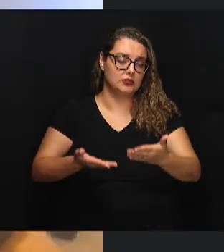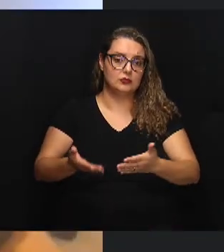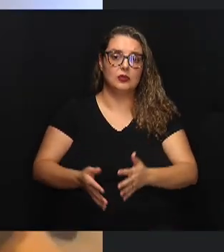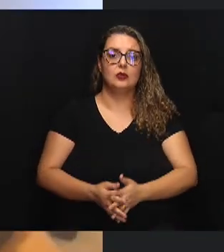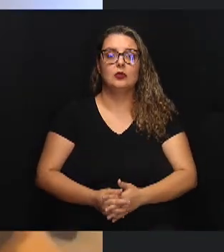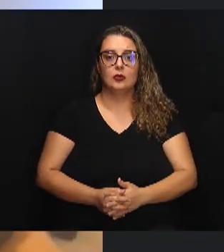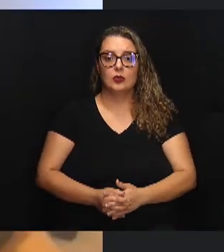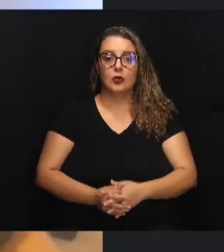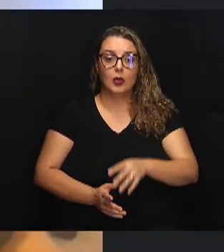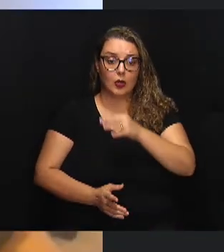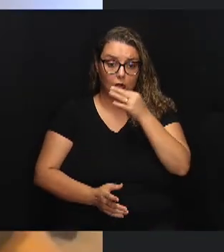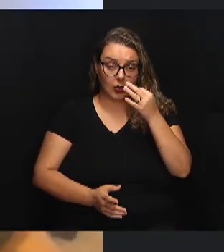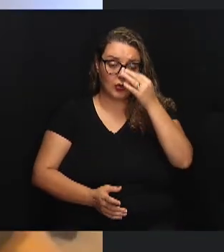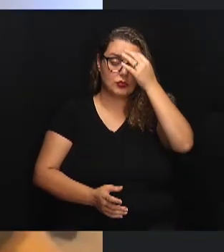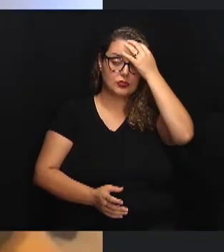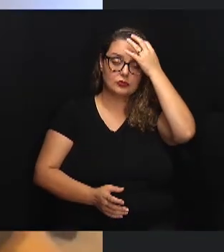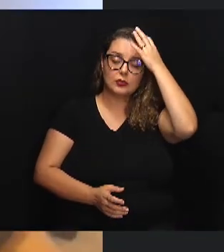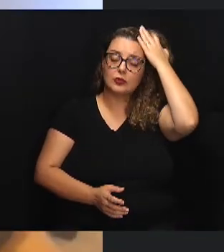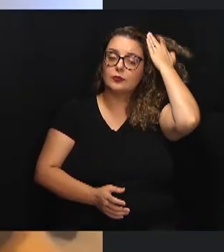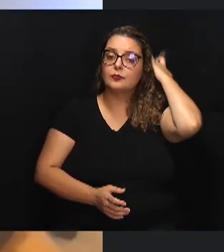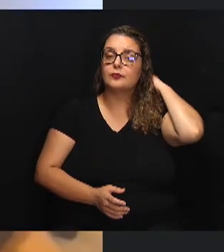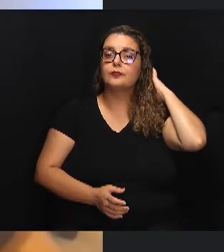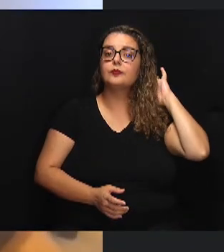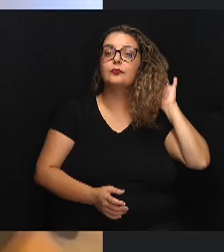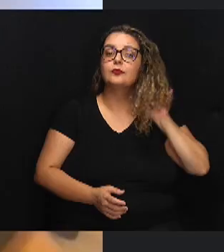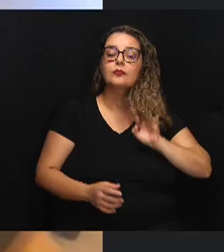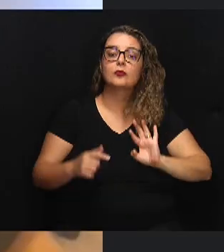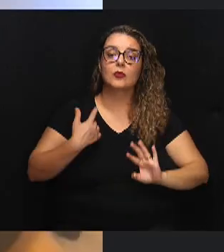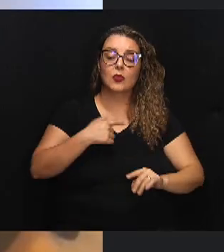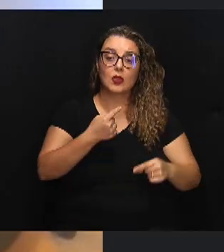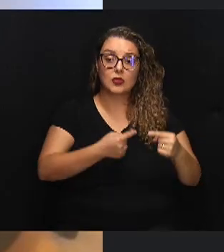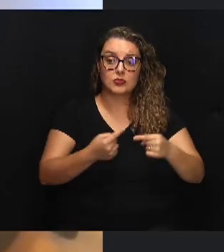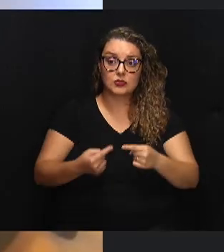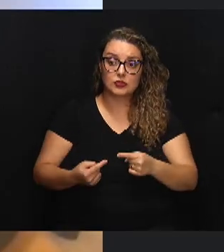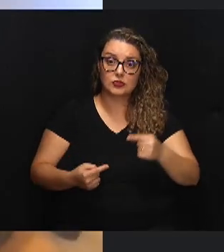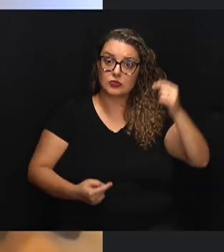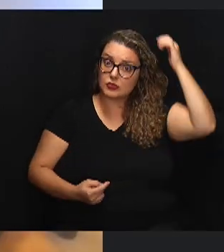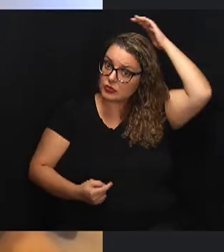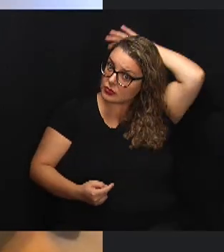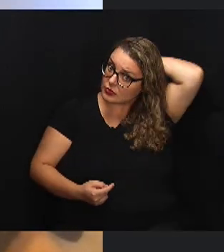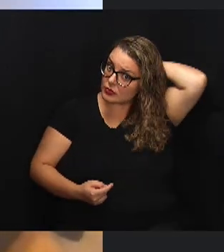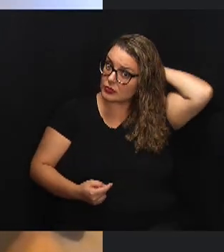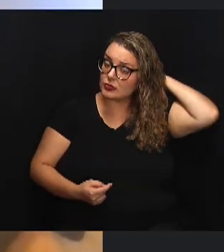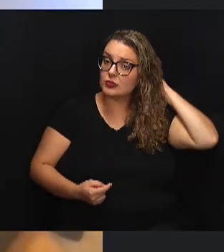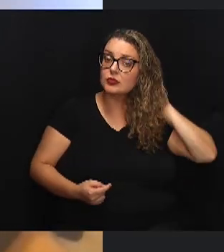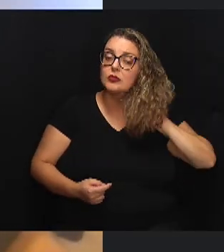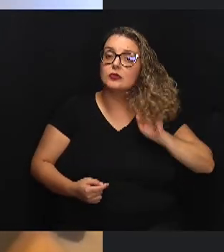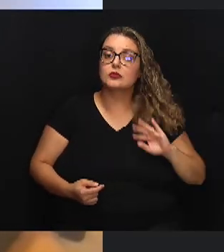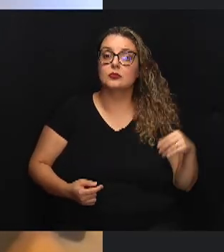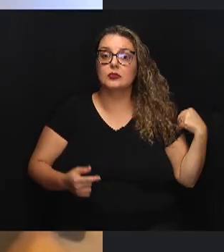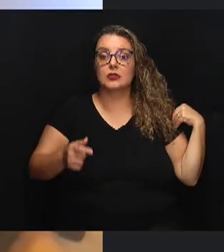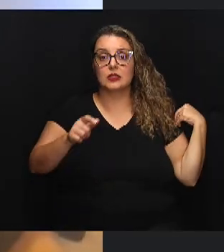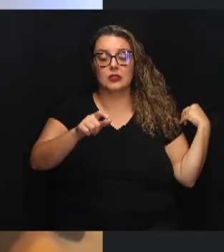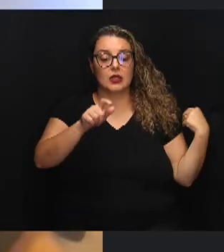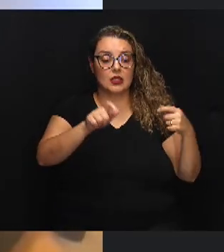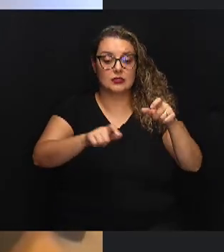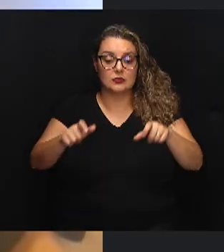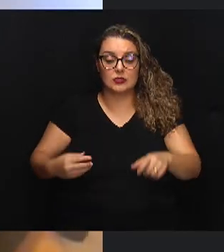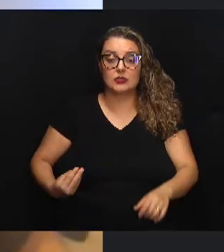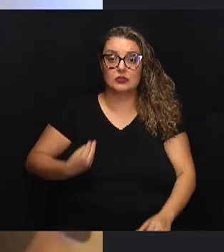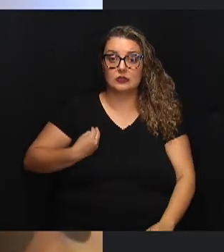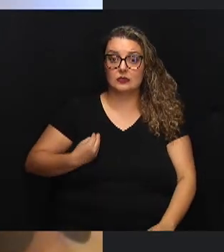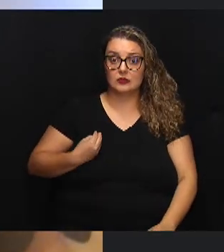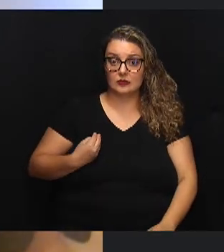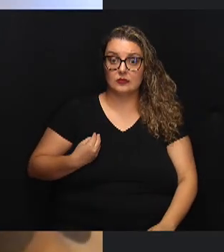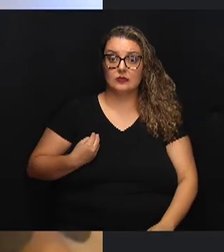Ótimo. Isso é um tema que a gente tem discutido muito, né? Sobre os sobreviventes do câncer. É muito importante a gente entender